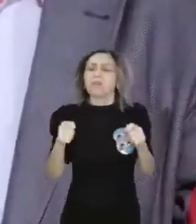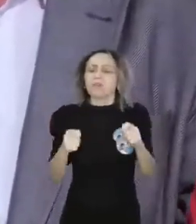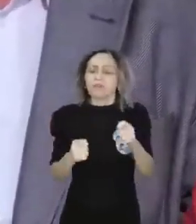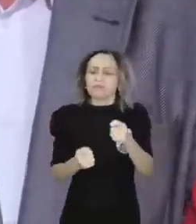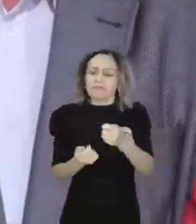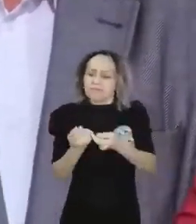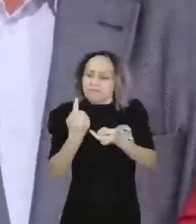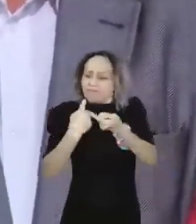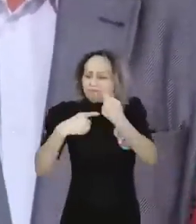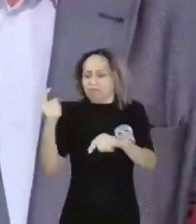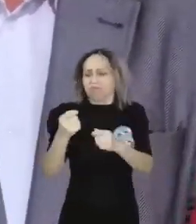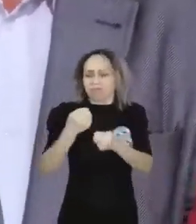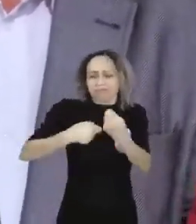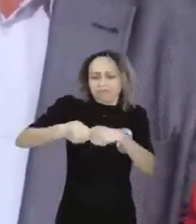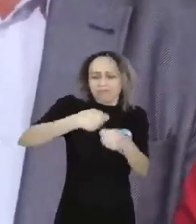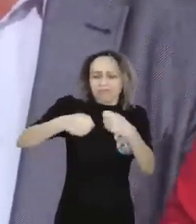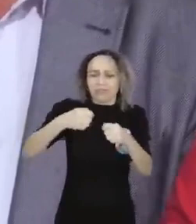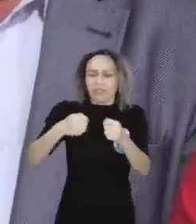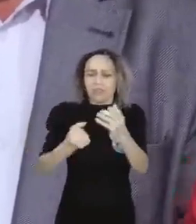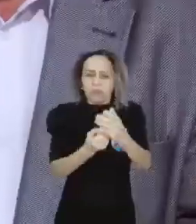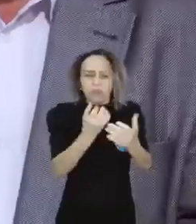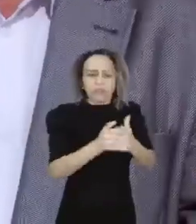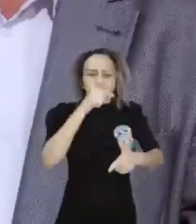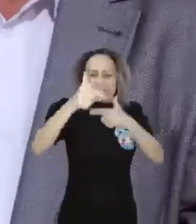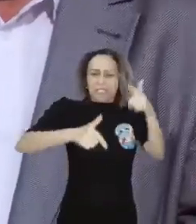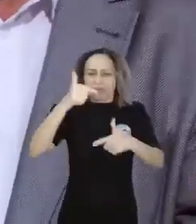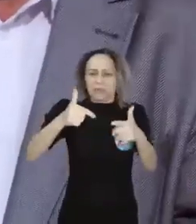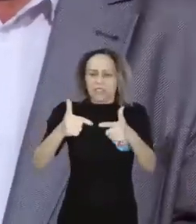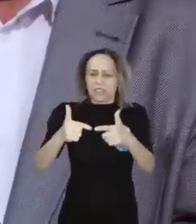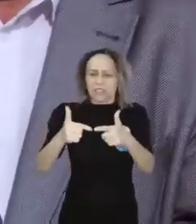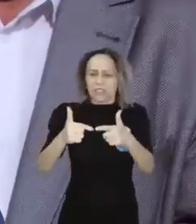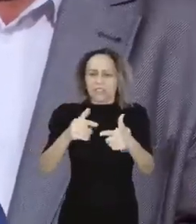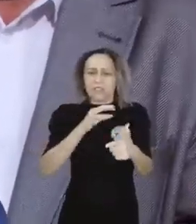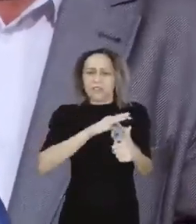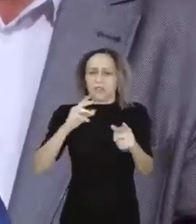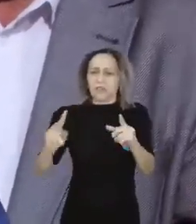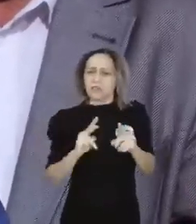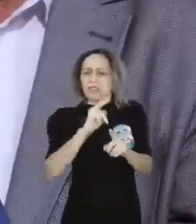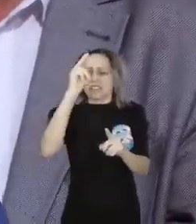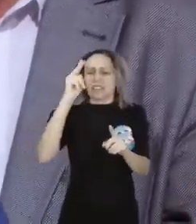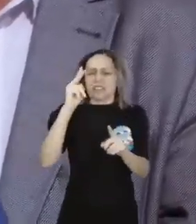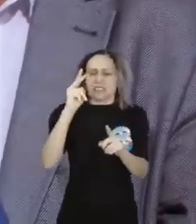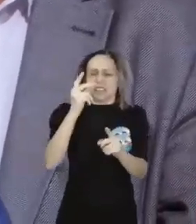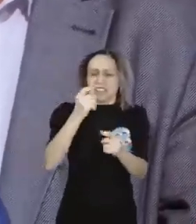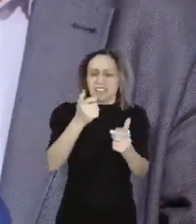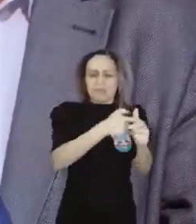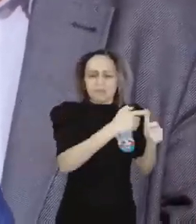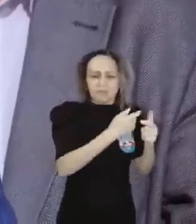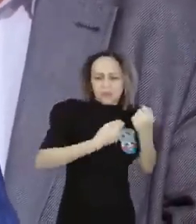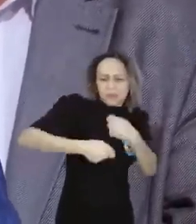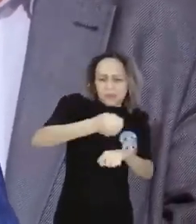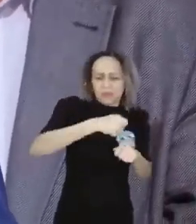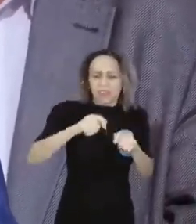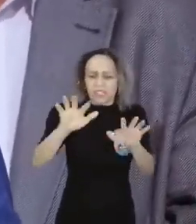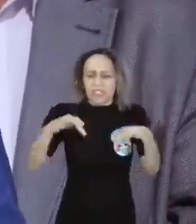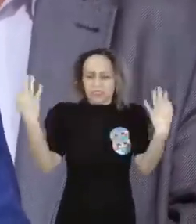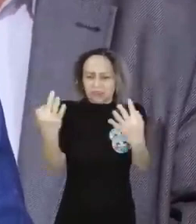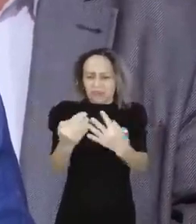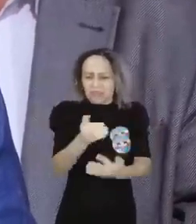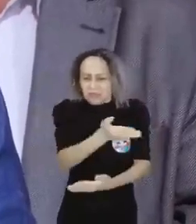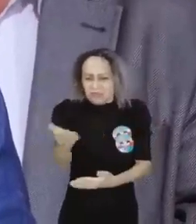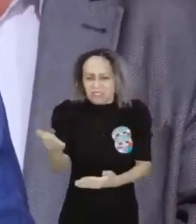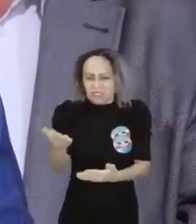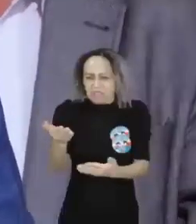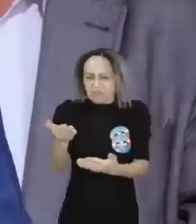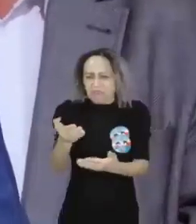com geração de empregos, valorização dos salários e renegociação das dívidas das famílias que perderam o seu poder de